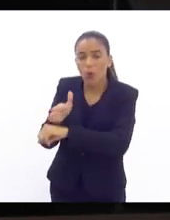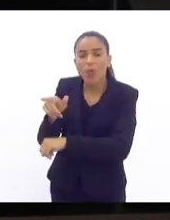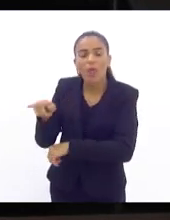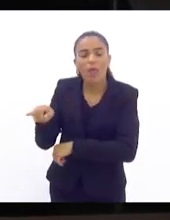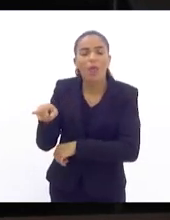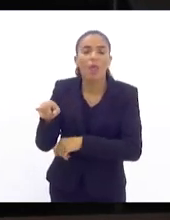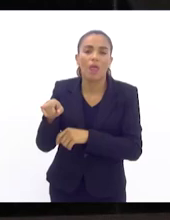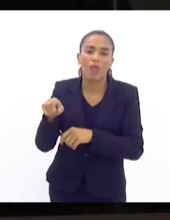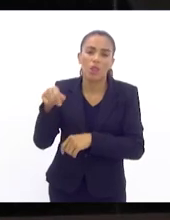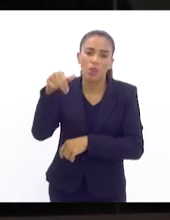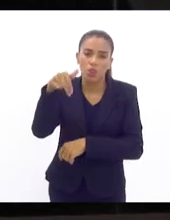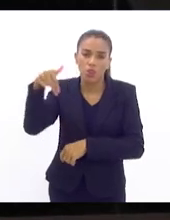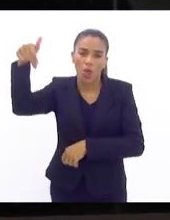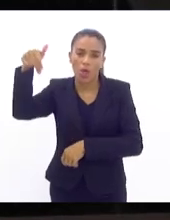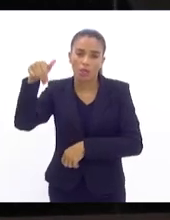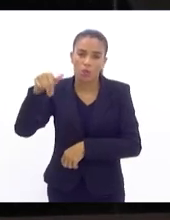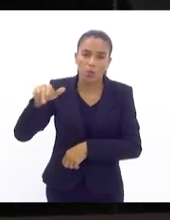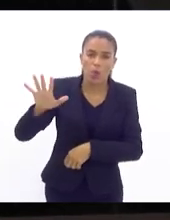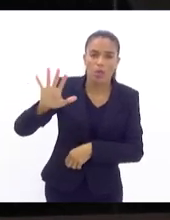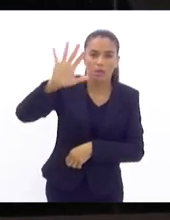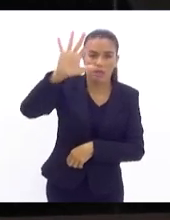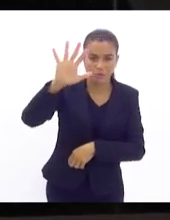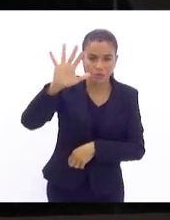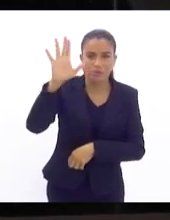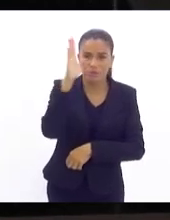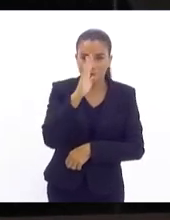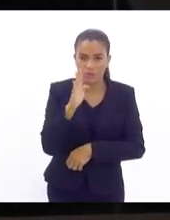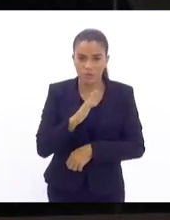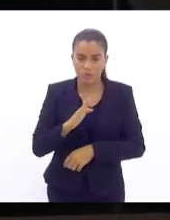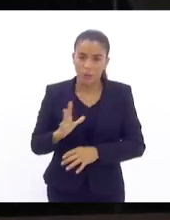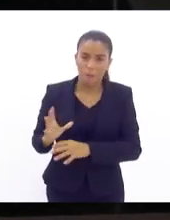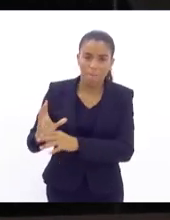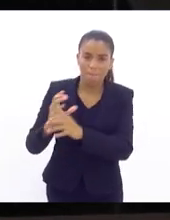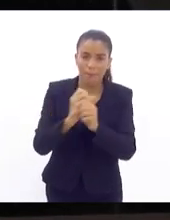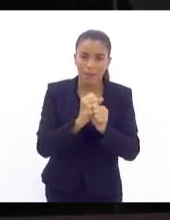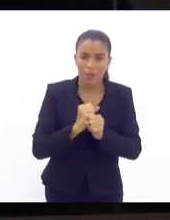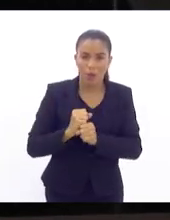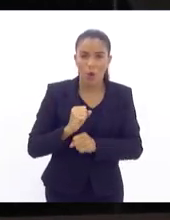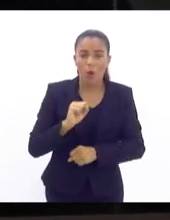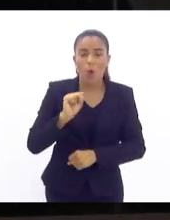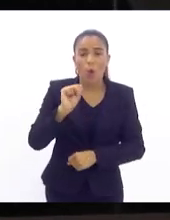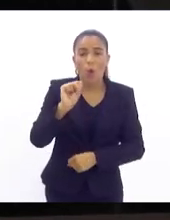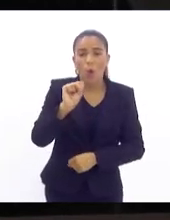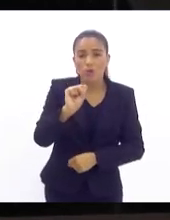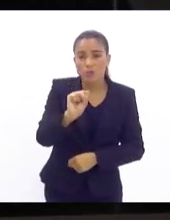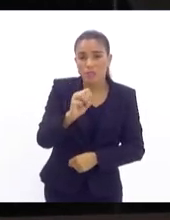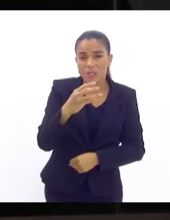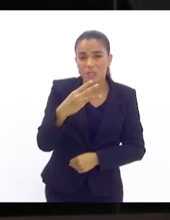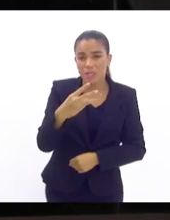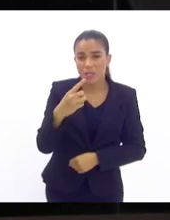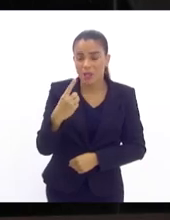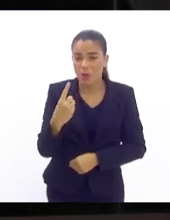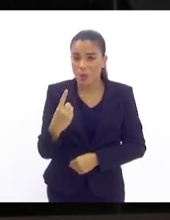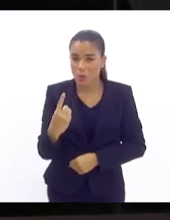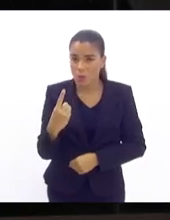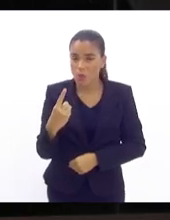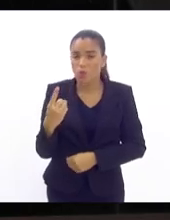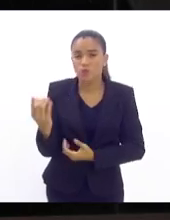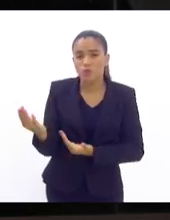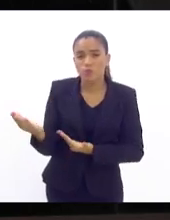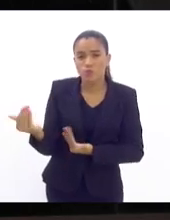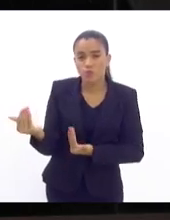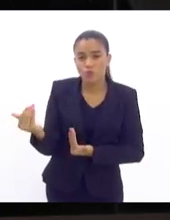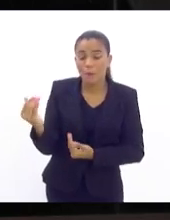norte e nordeste do Brasil, que totaliza 831 mil jovens sem